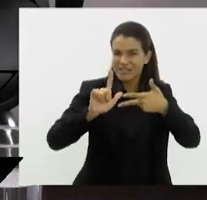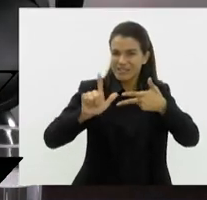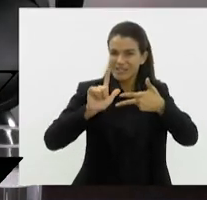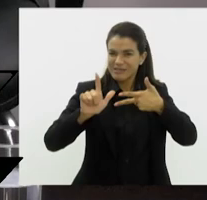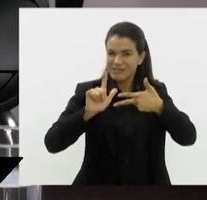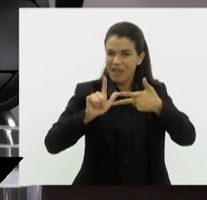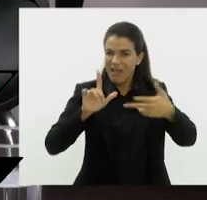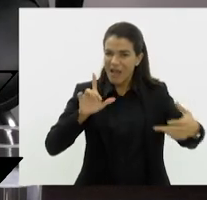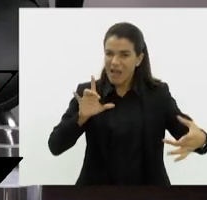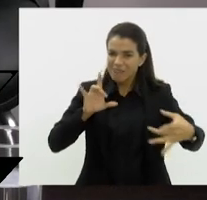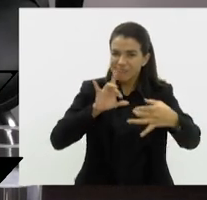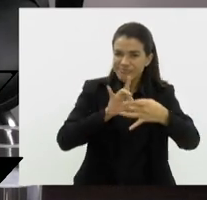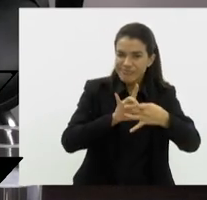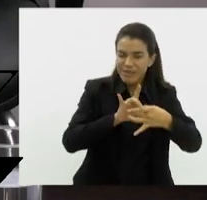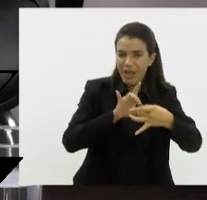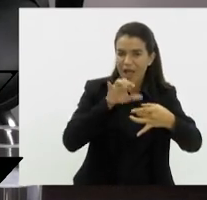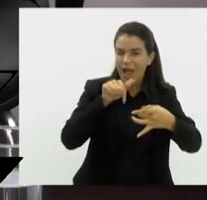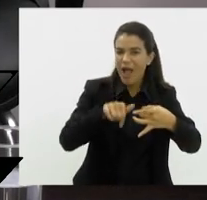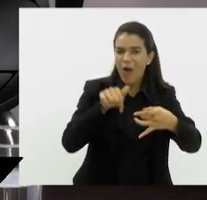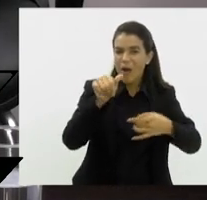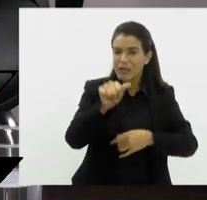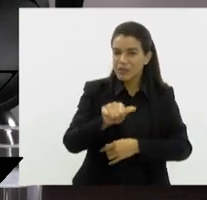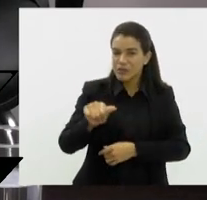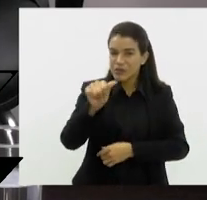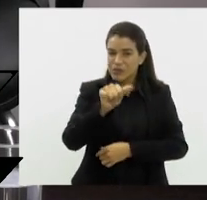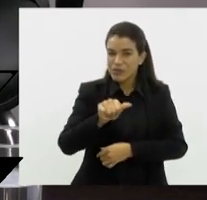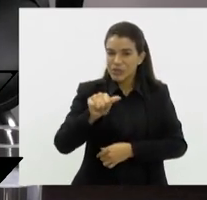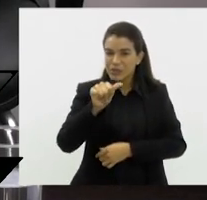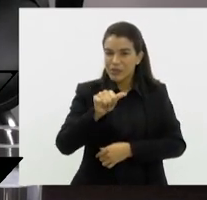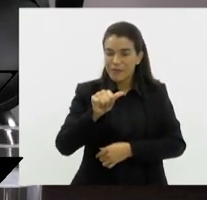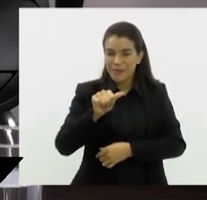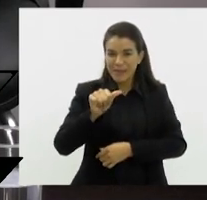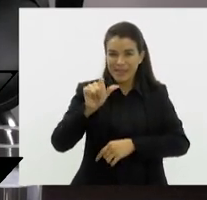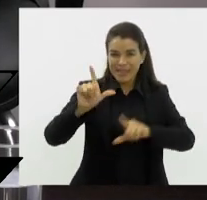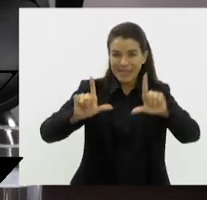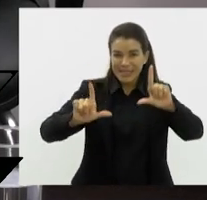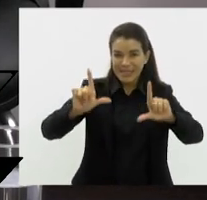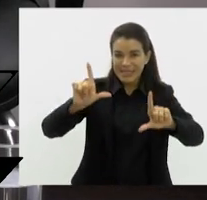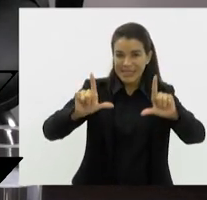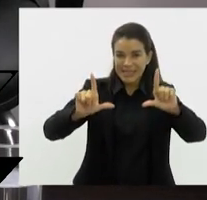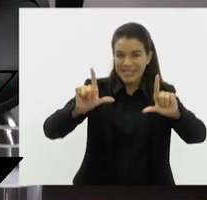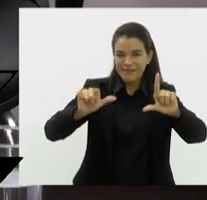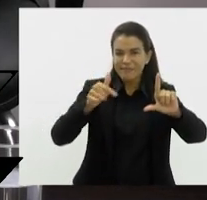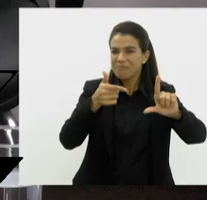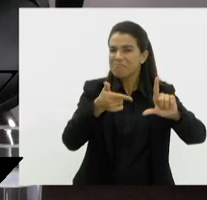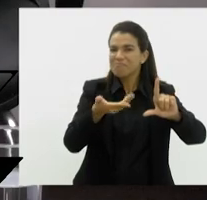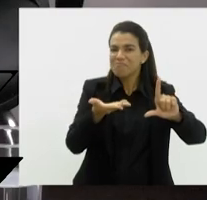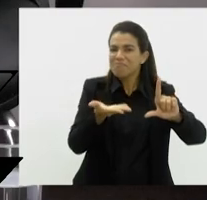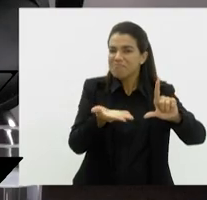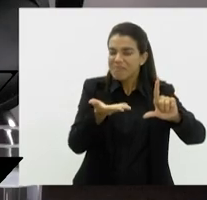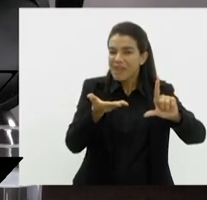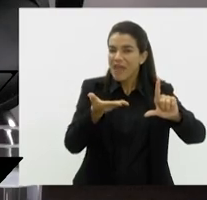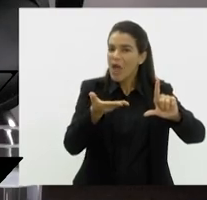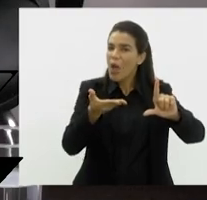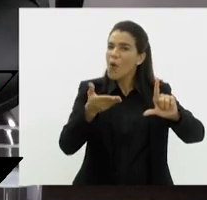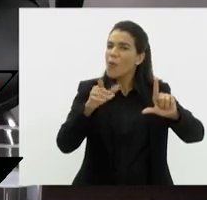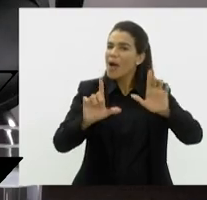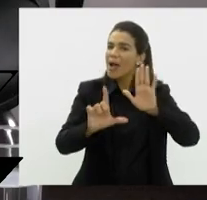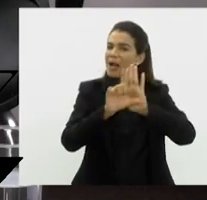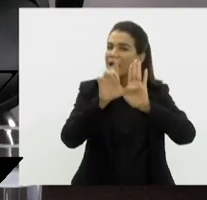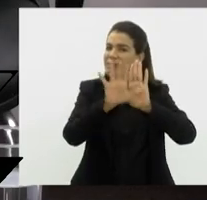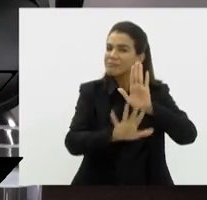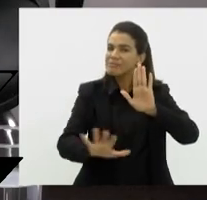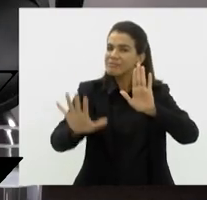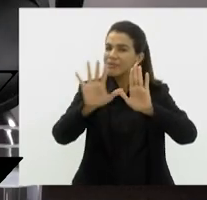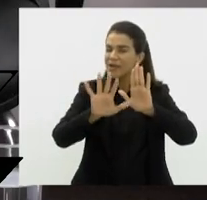se afiliar a uma associação de TV, por que que isso é uma lei genérica que somente